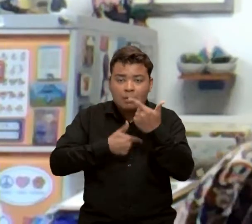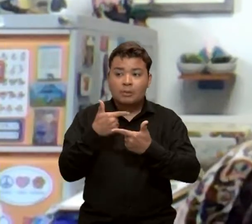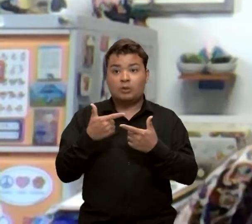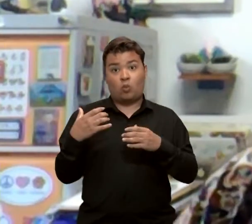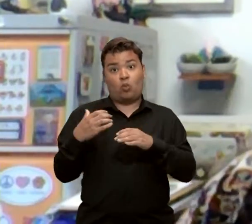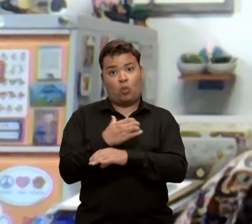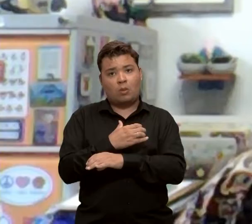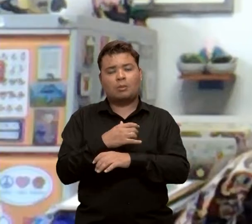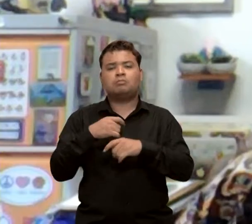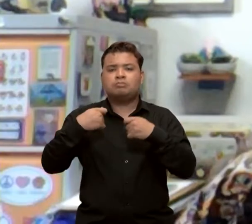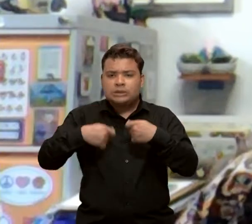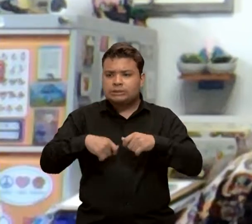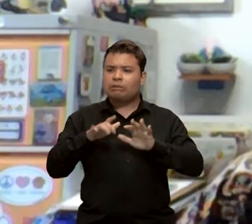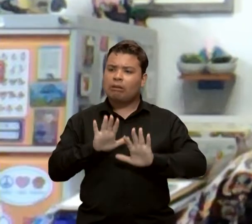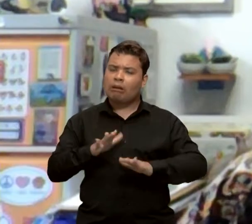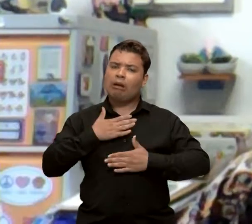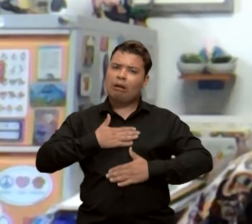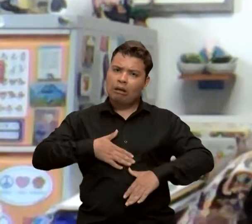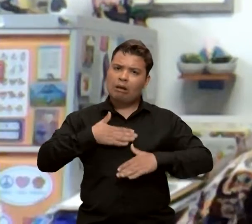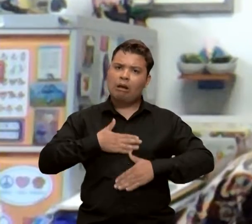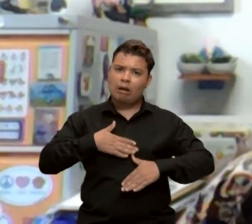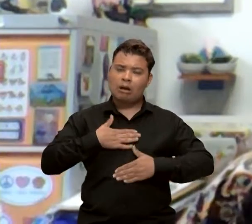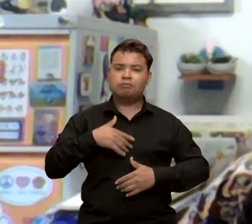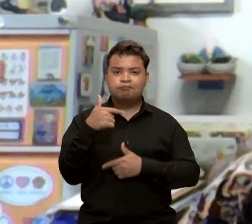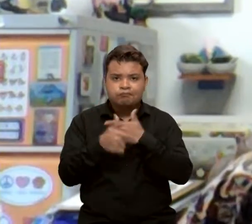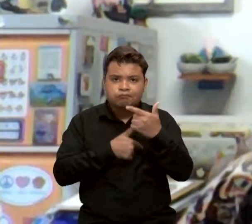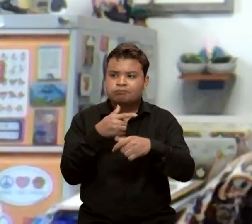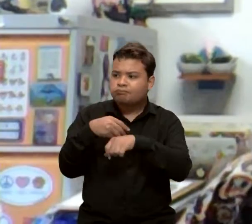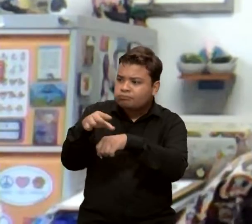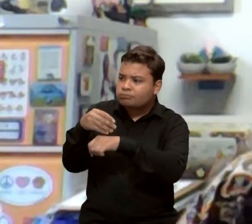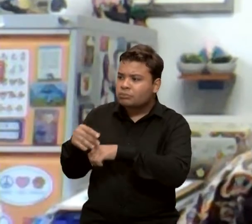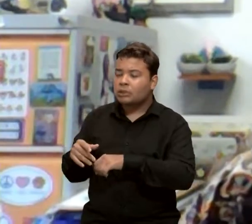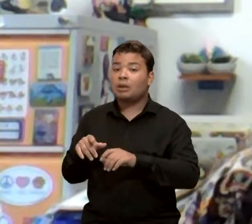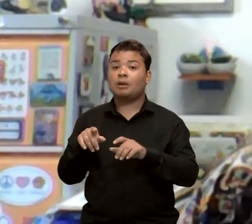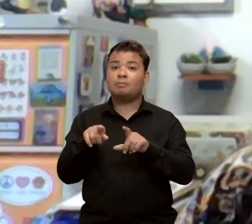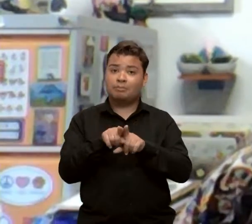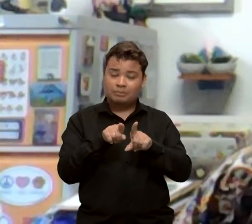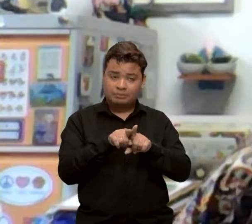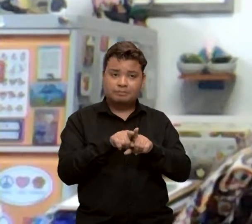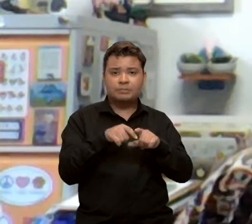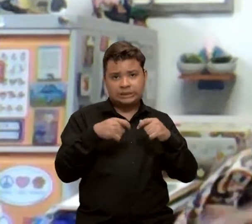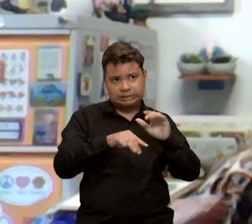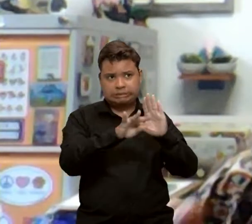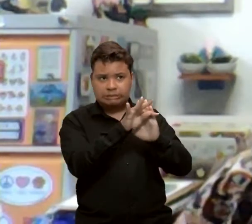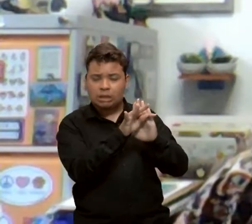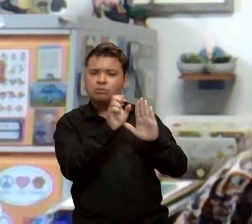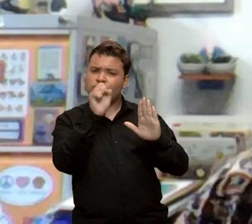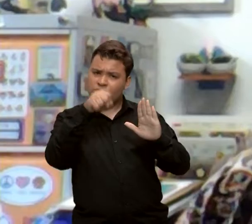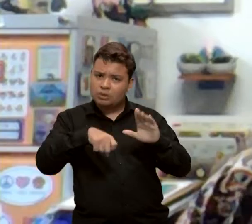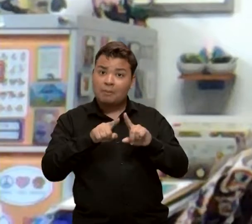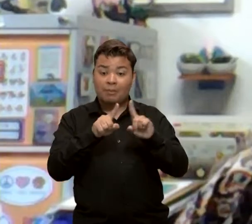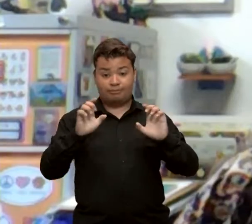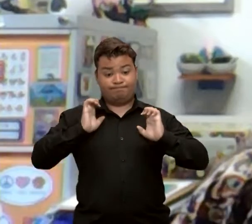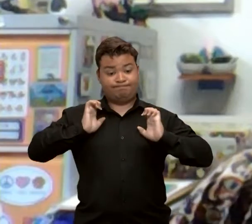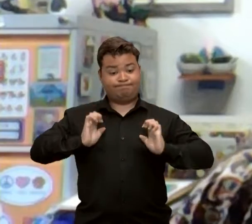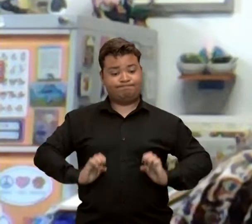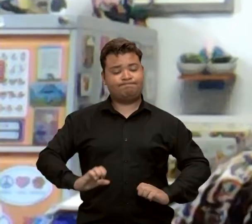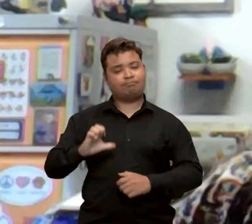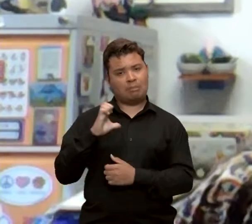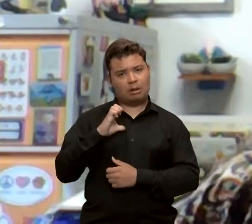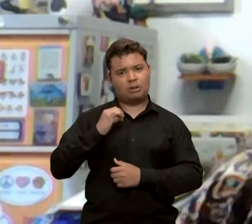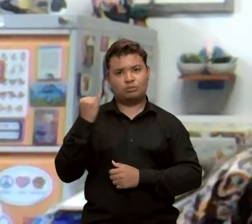feito com bastante rigor, né? Não só técnico, como ético também, que é para levar as informações, entender